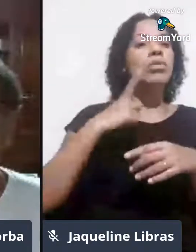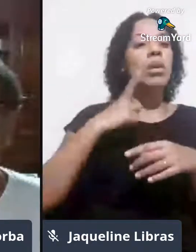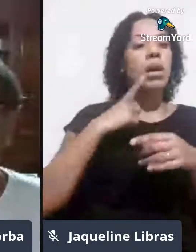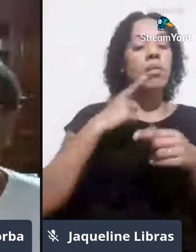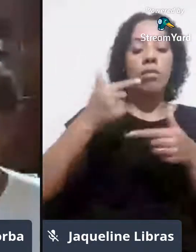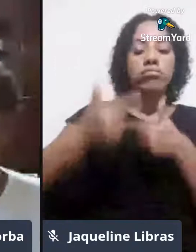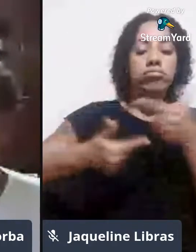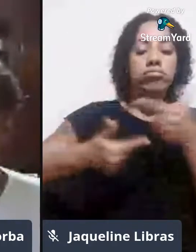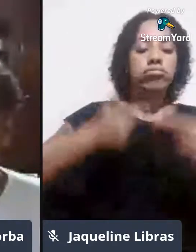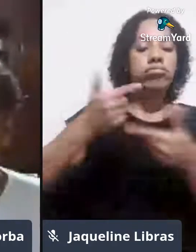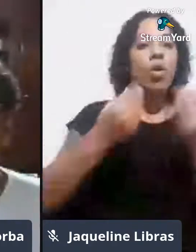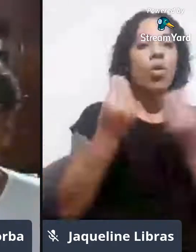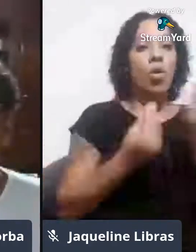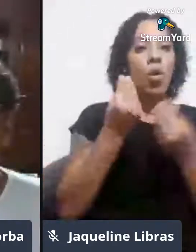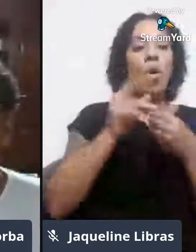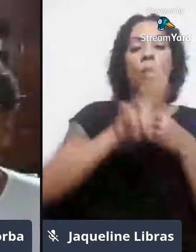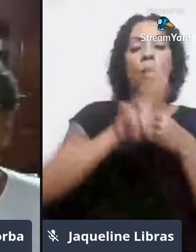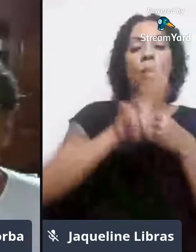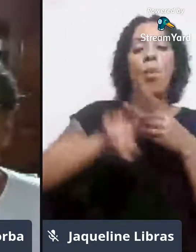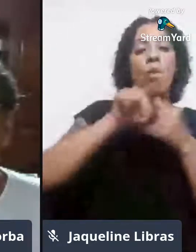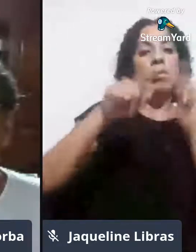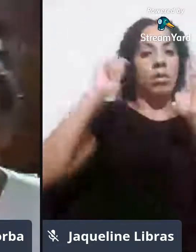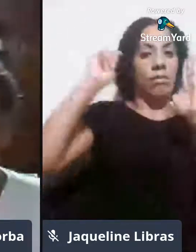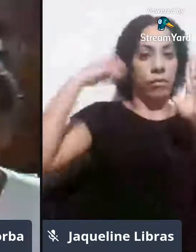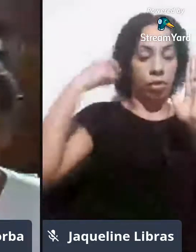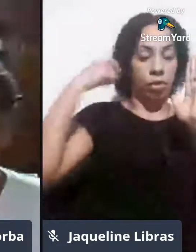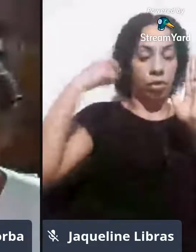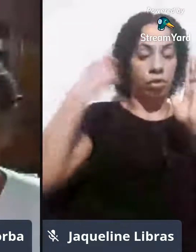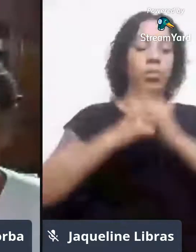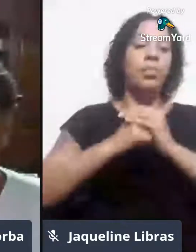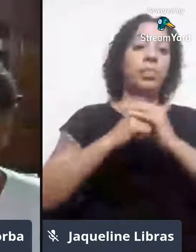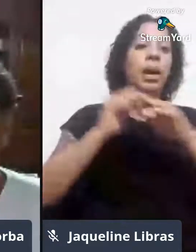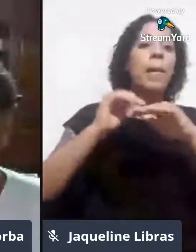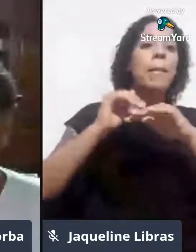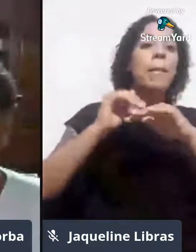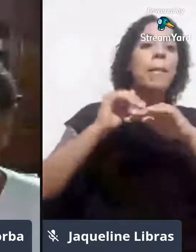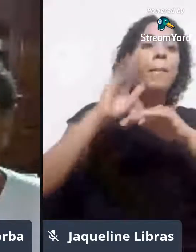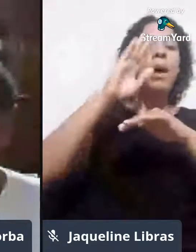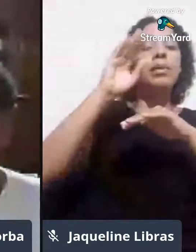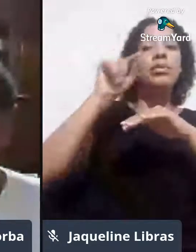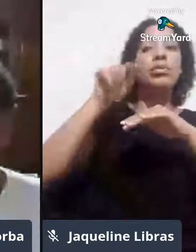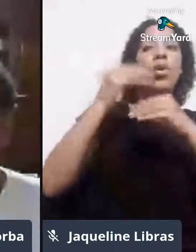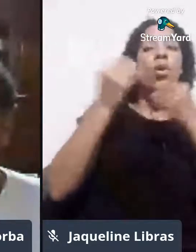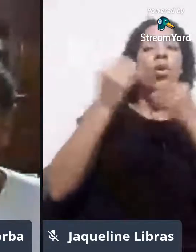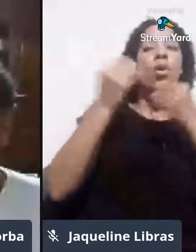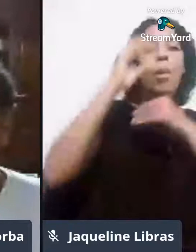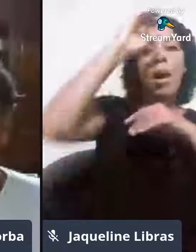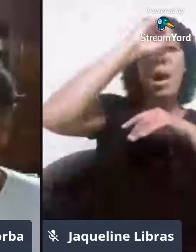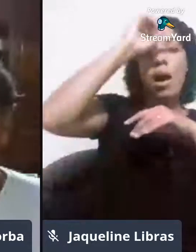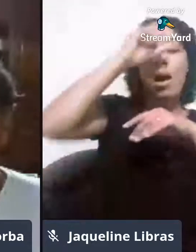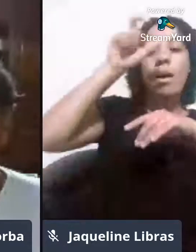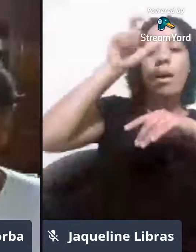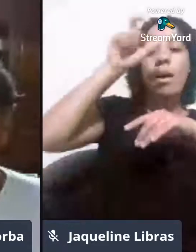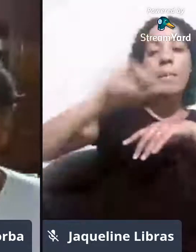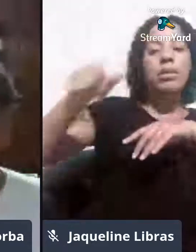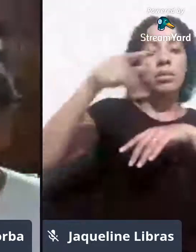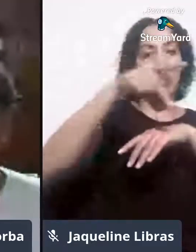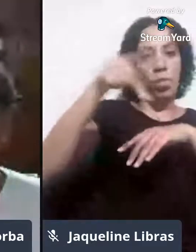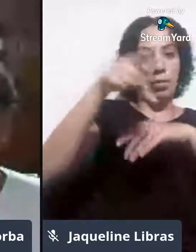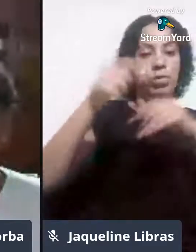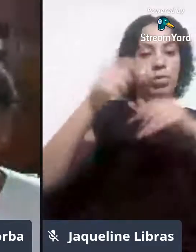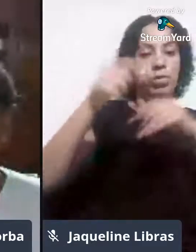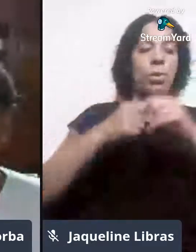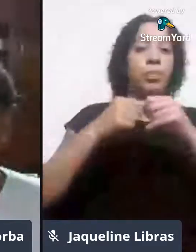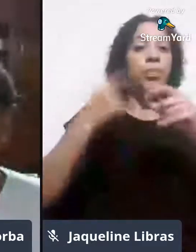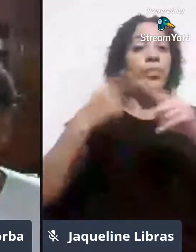a questão dos vídeos mais do ponto de vista mesmo da aprendizagem do professor, né? Porque uma das questões